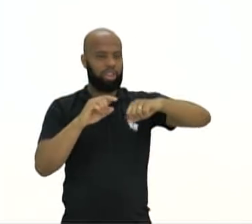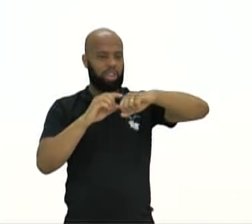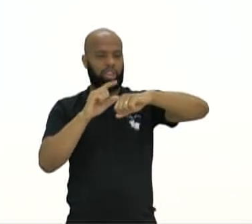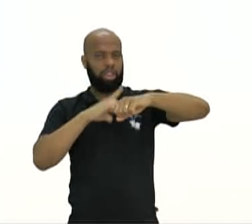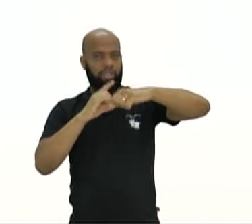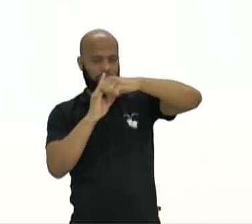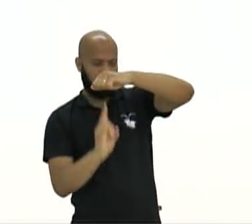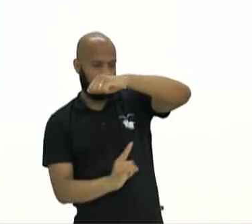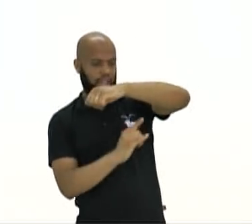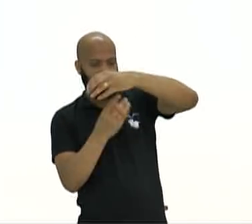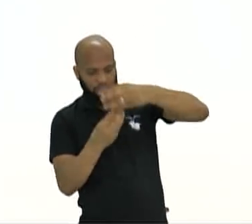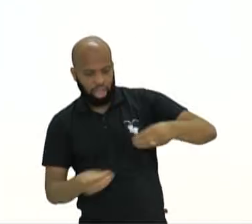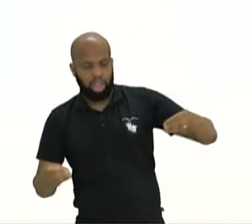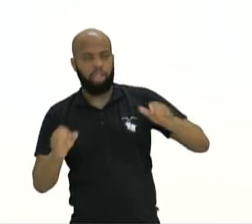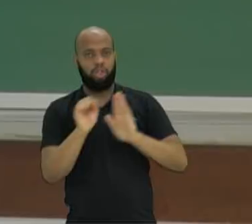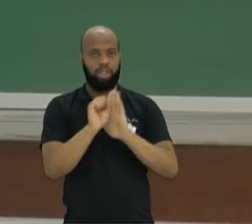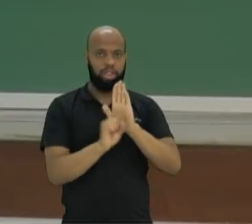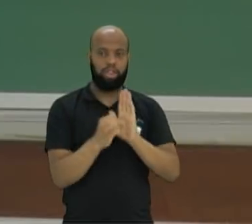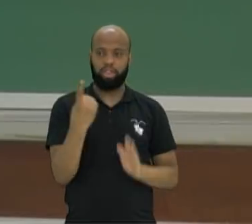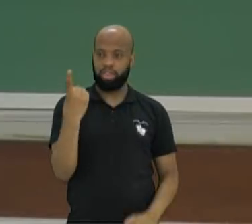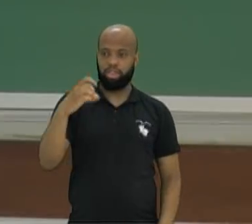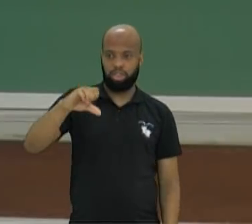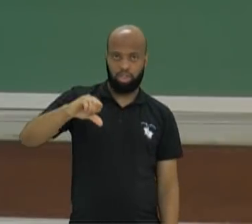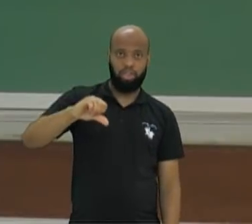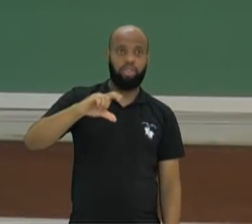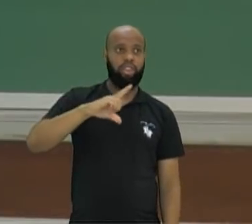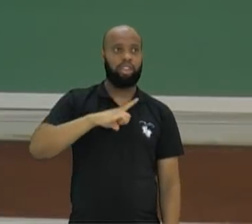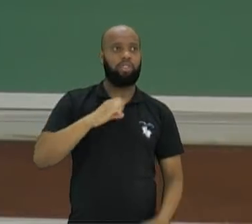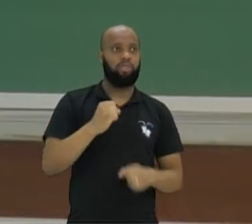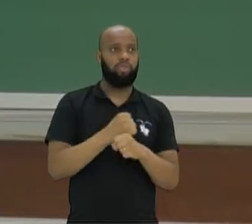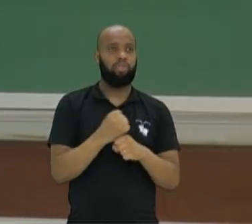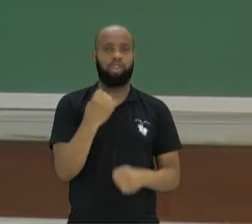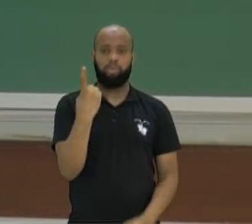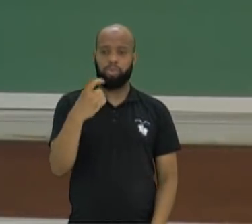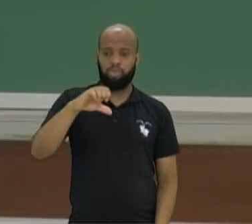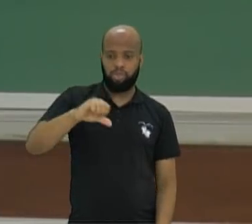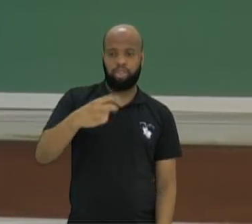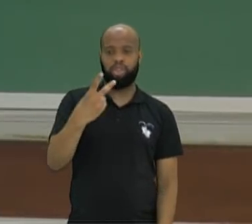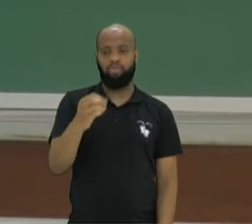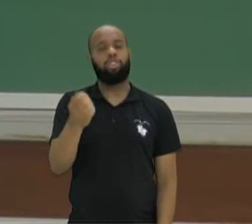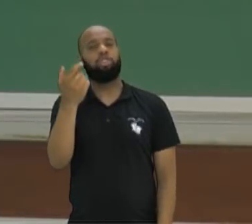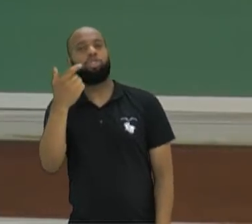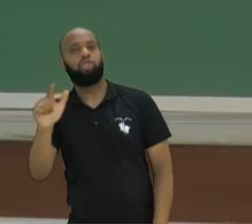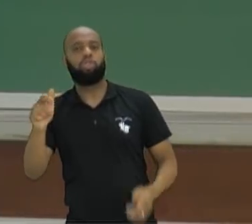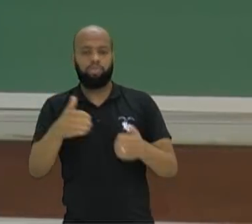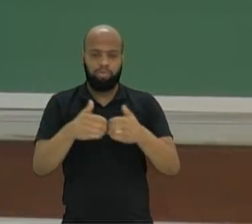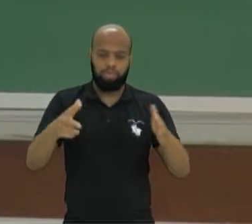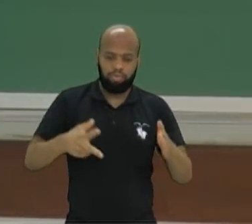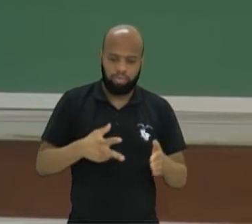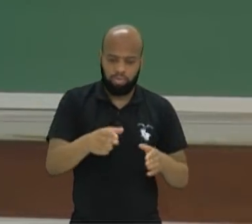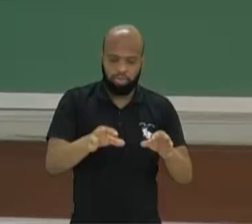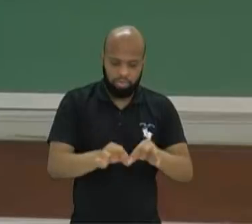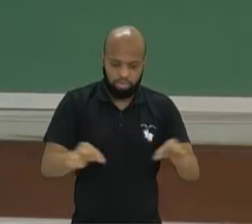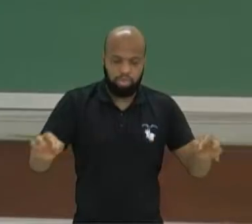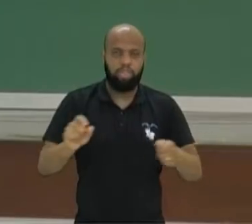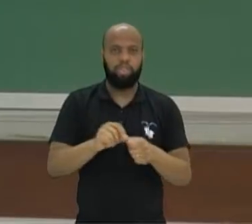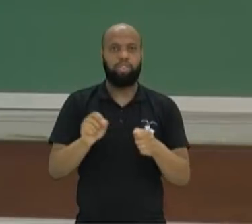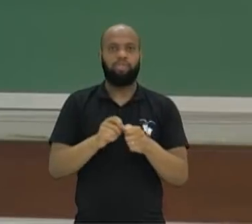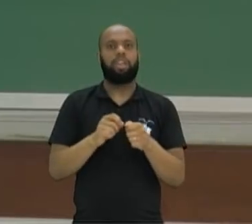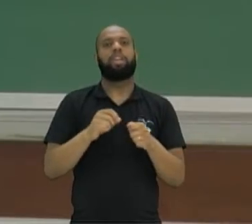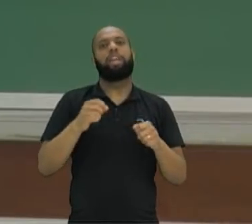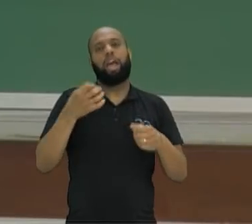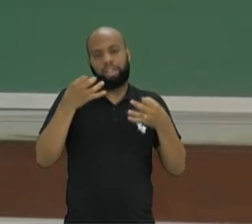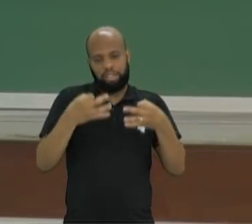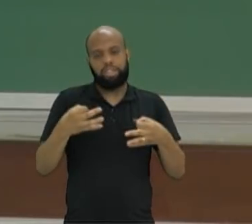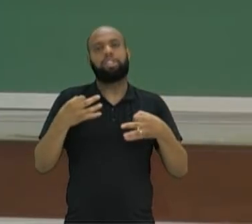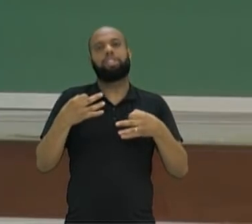no século XVIII, no século XIX. Só em 1920 ela foi novamente inaugurada, daí fizeram de estrada de ferro, uma ponte de